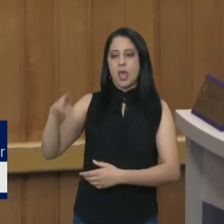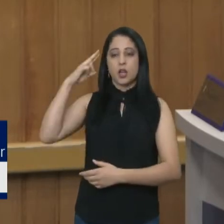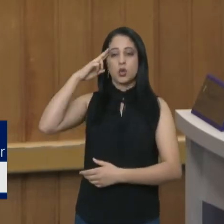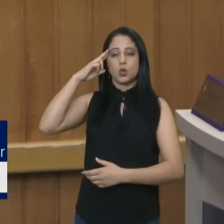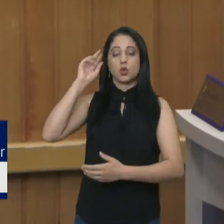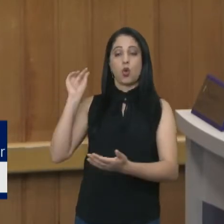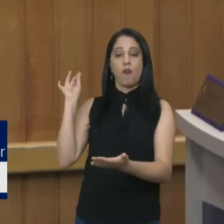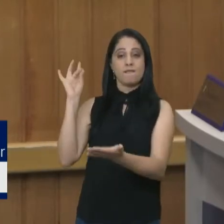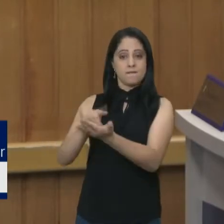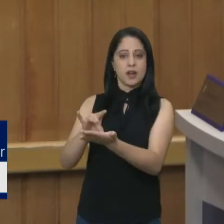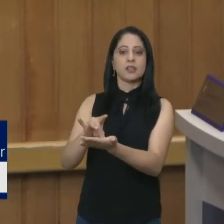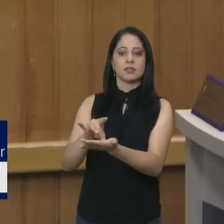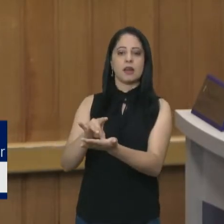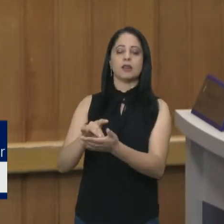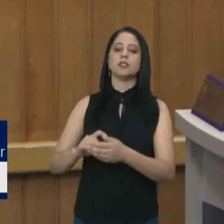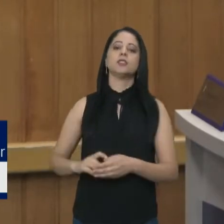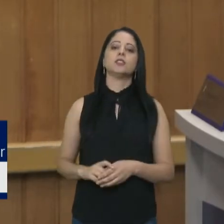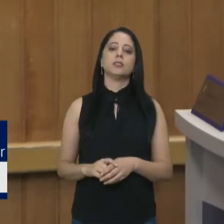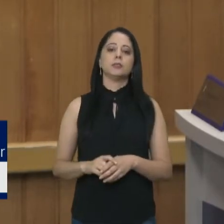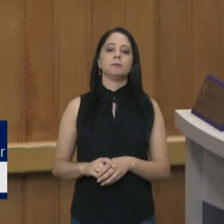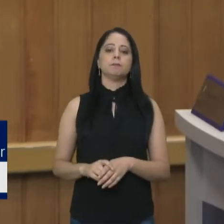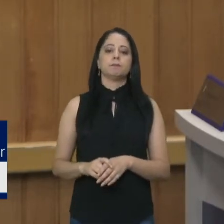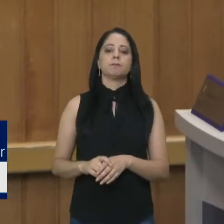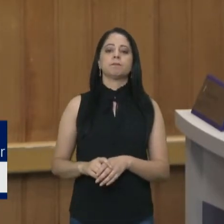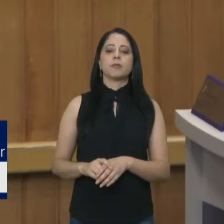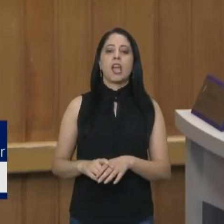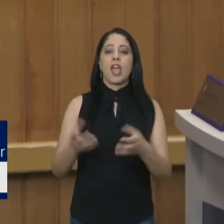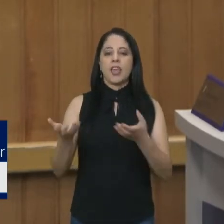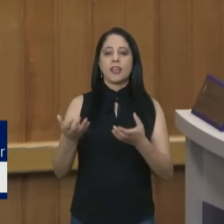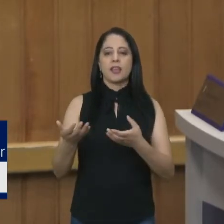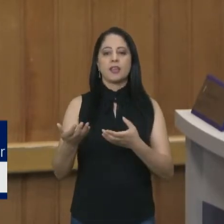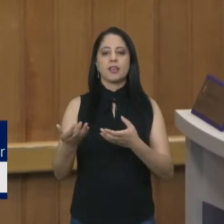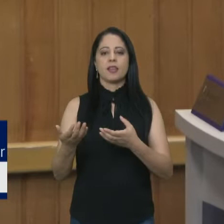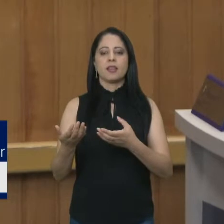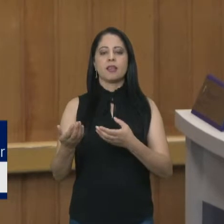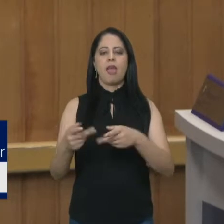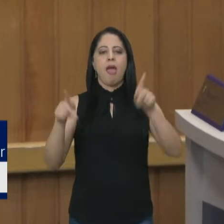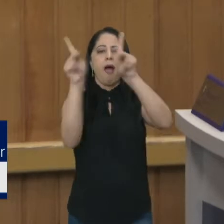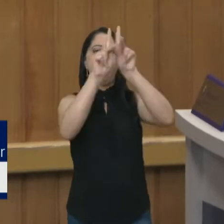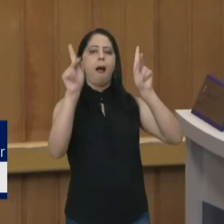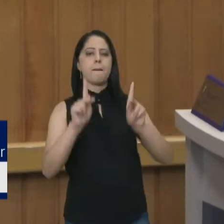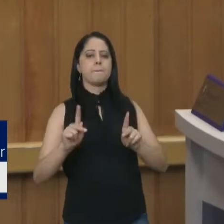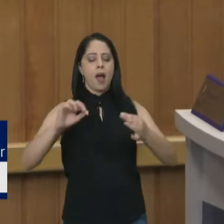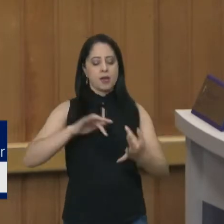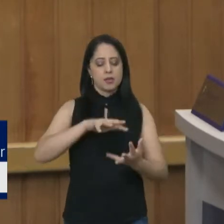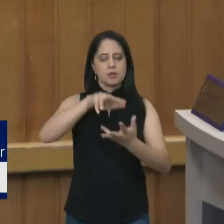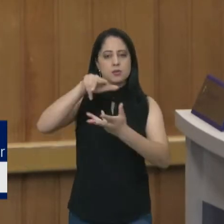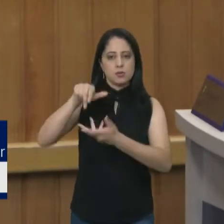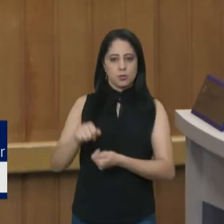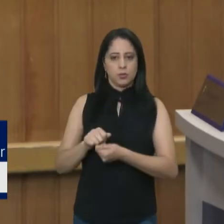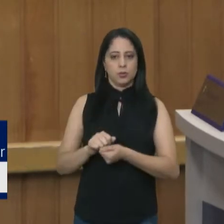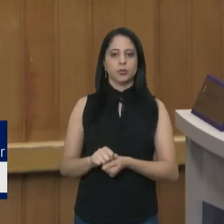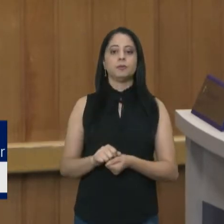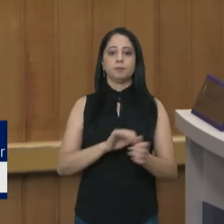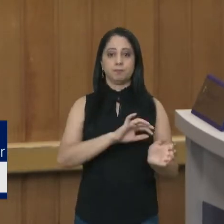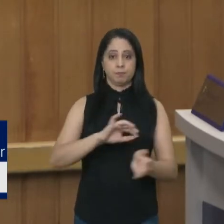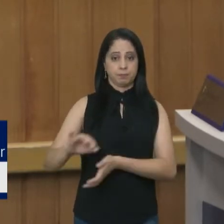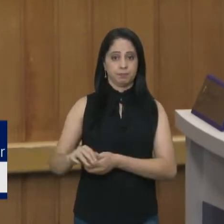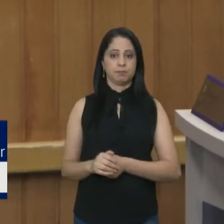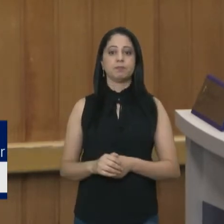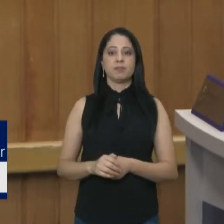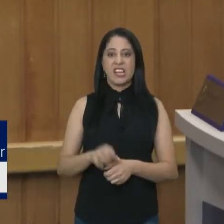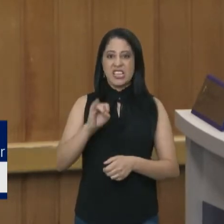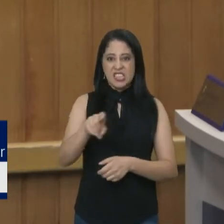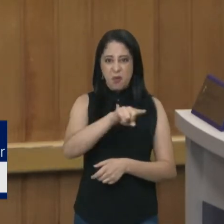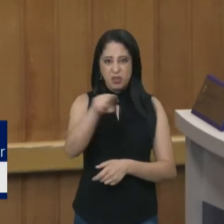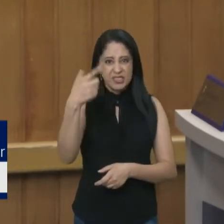inicial de auxílio mútuo e o ideal de servir visando a paz mundial. Aqui, num adendo, para quem não